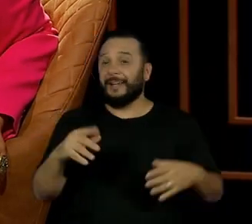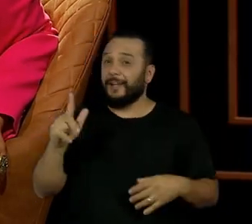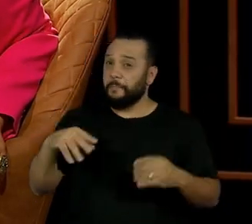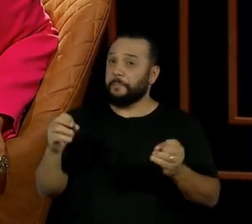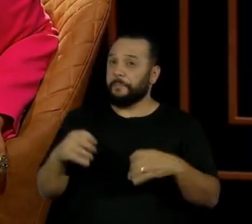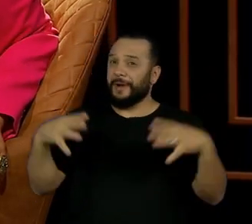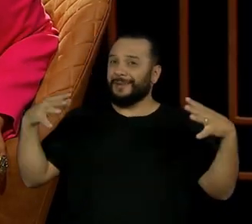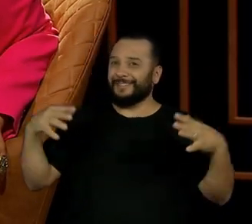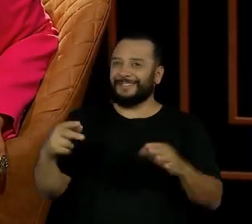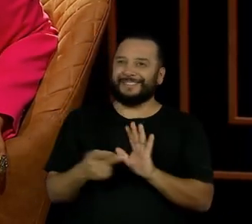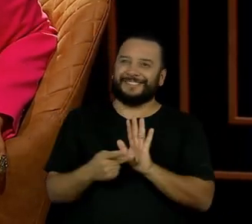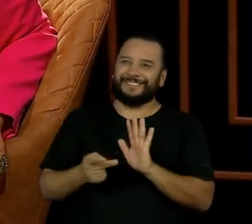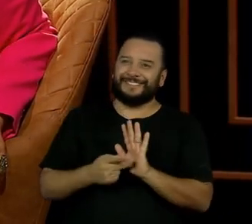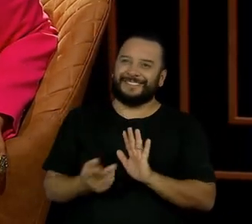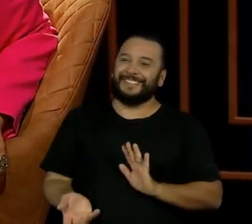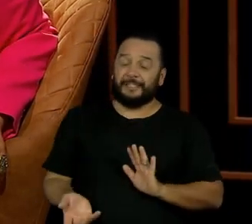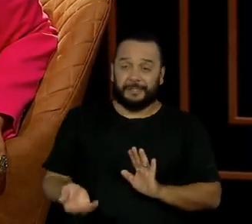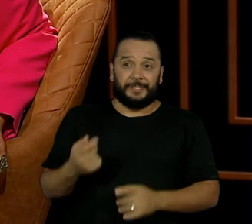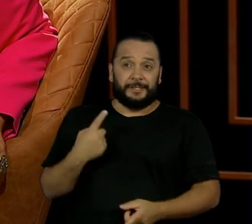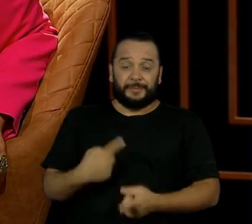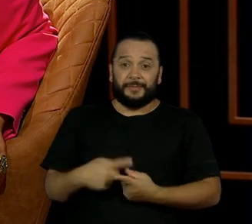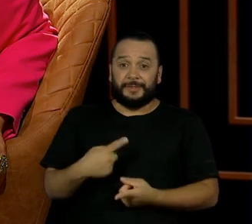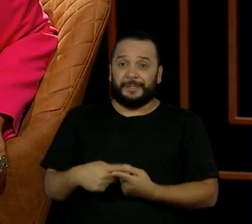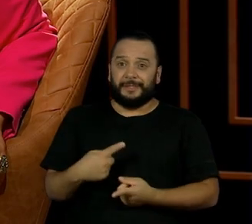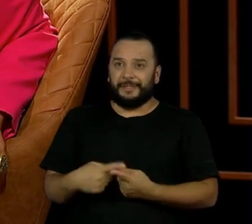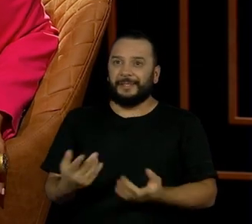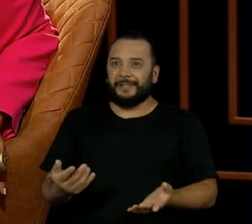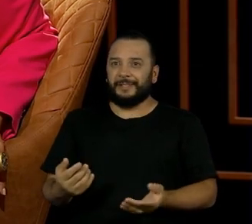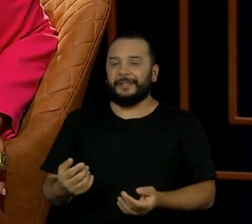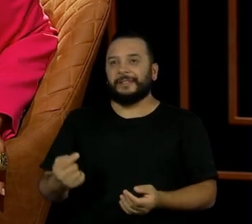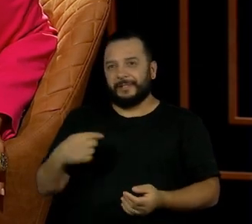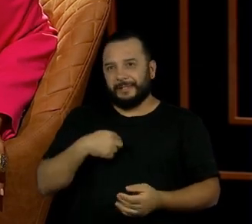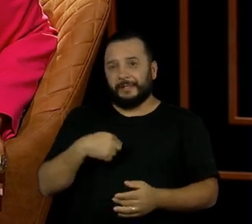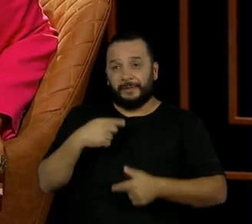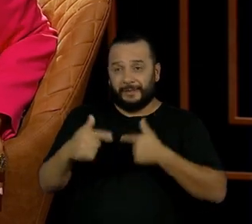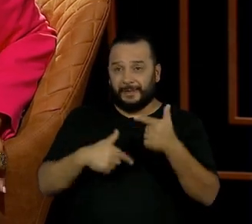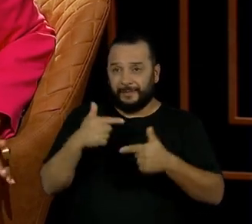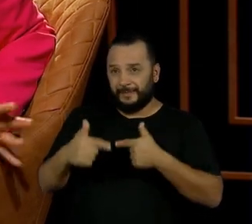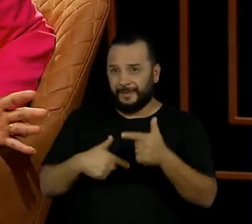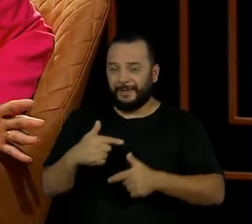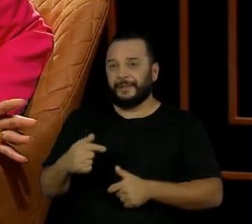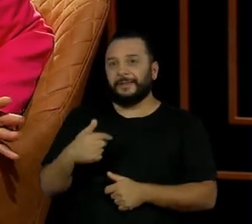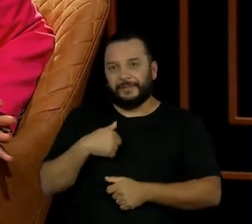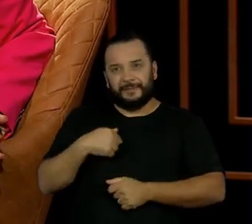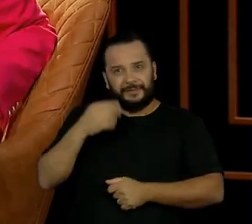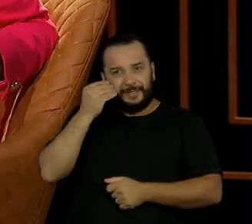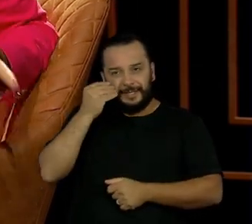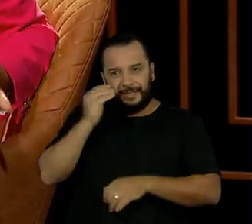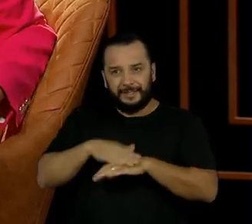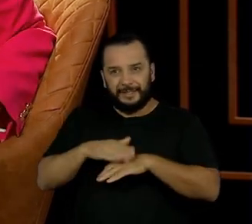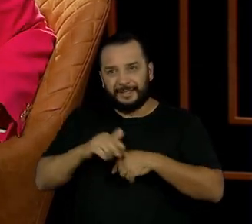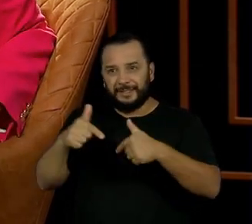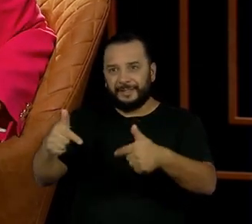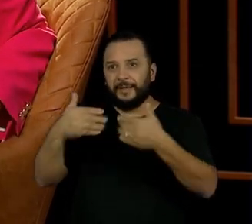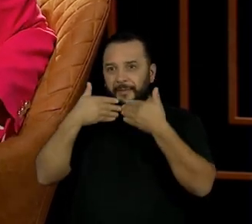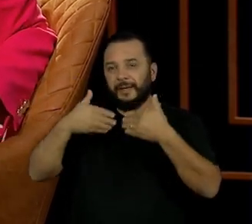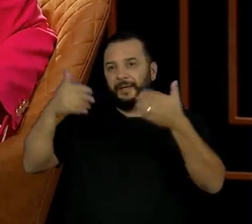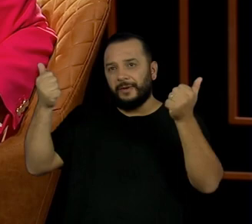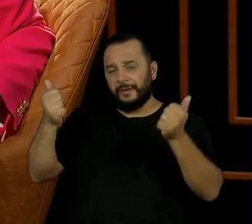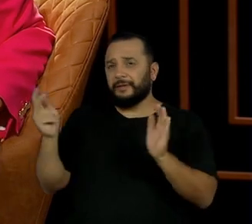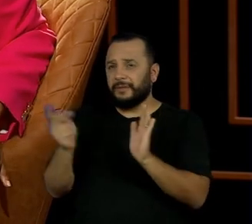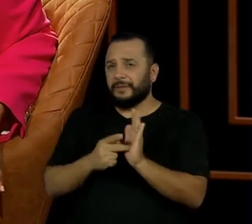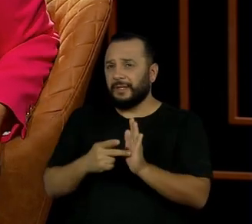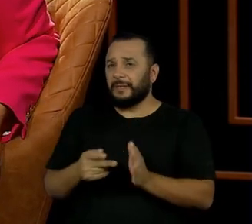da magia a gente obviamente em todos os lugares que a gente trabalha a gente tenta dar o nosso melhor é fato ninguém